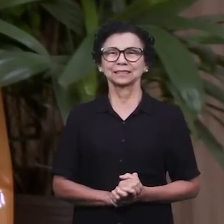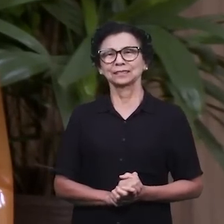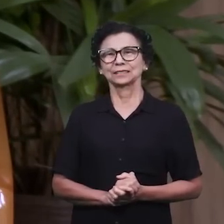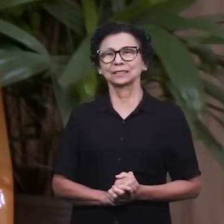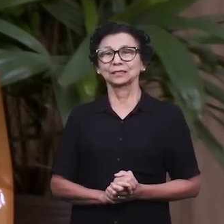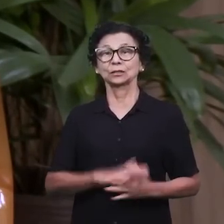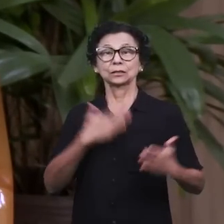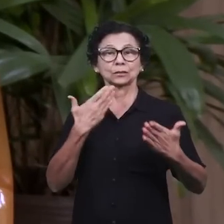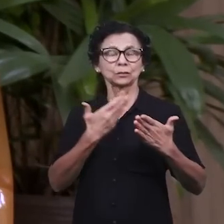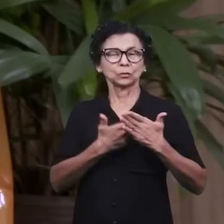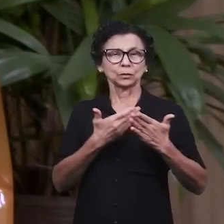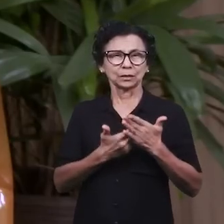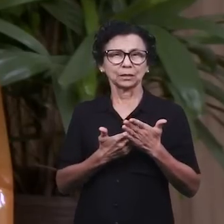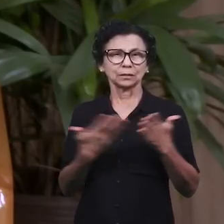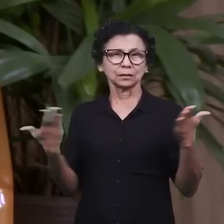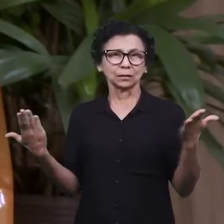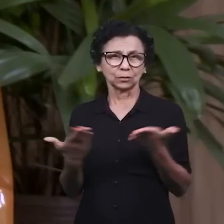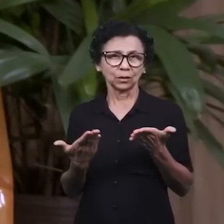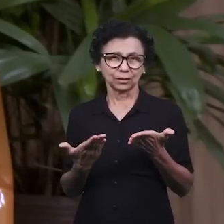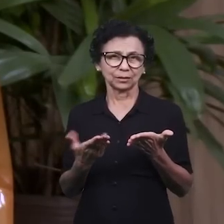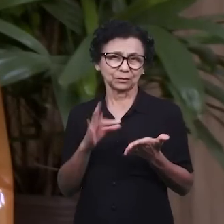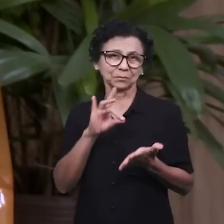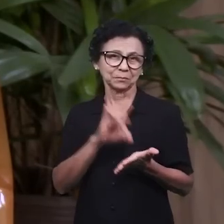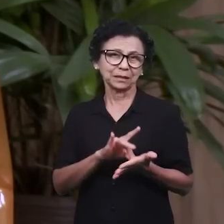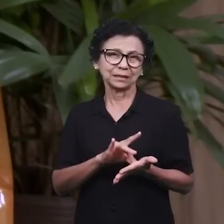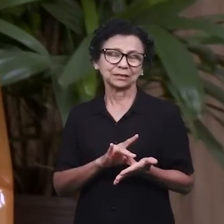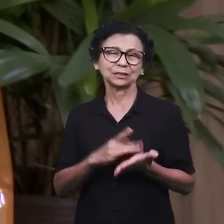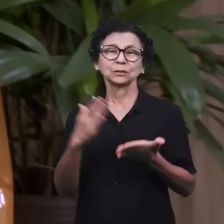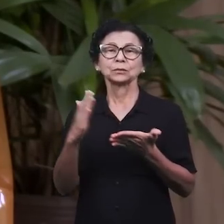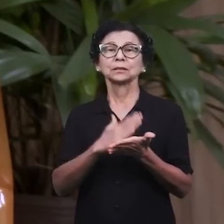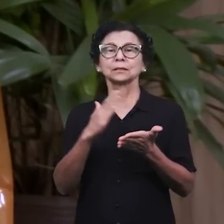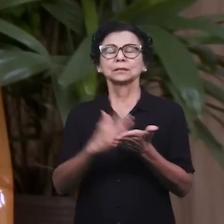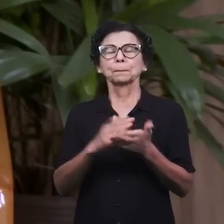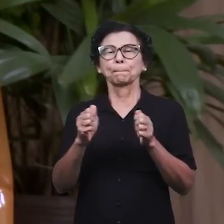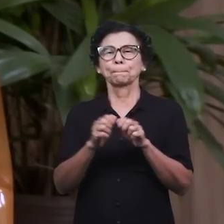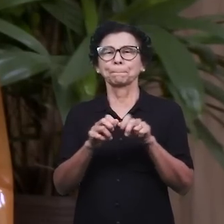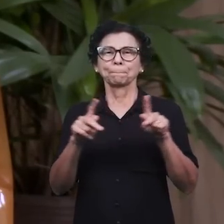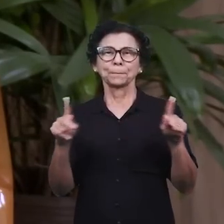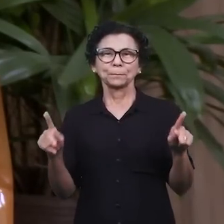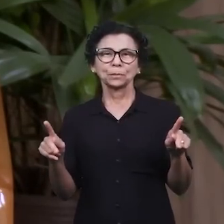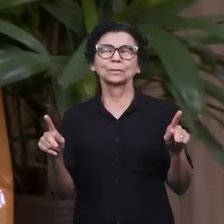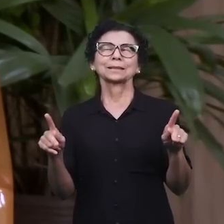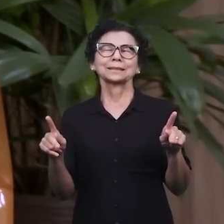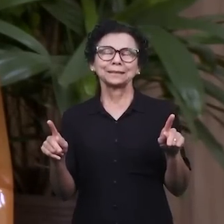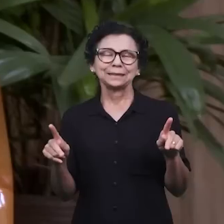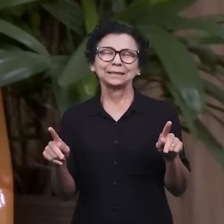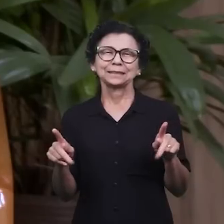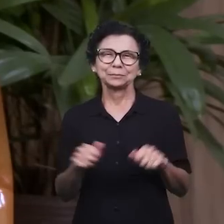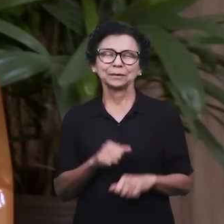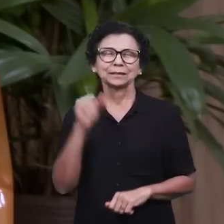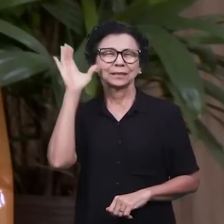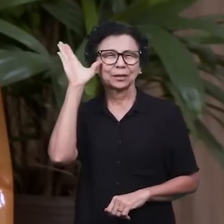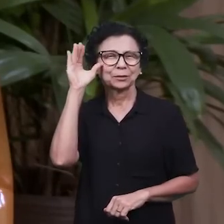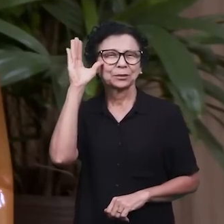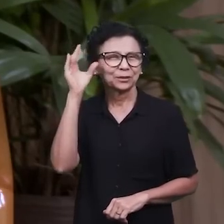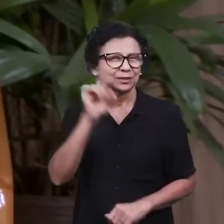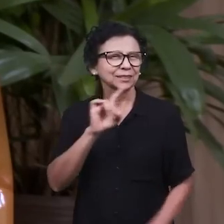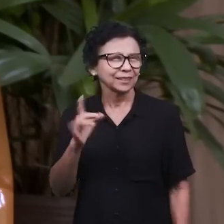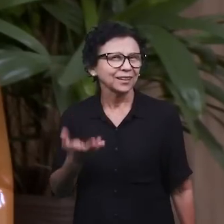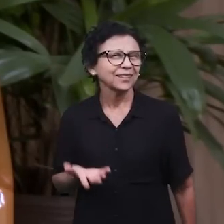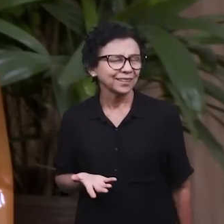e trazermos, destrincharmos para você que está nos assistindo coisas maravilhosas. Tão maravilhosas que